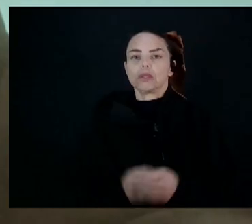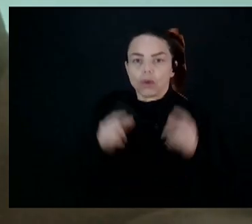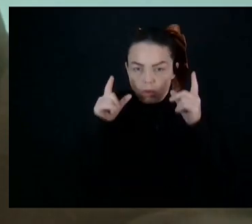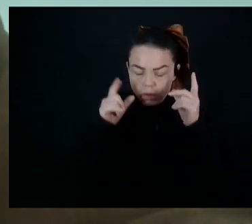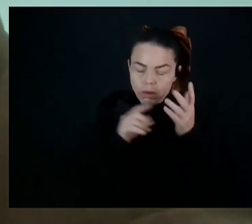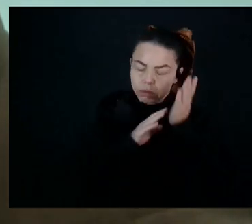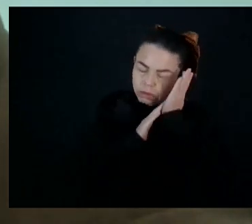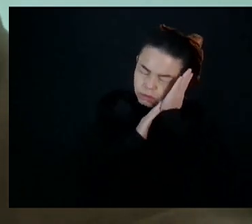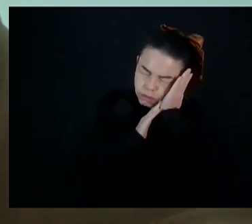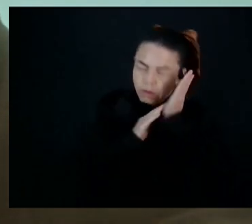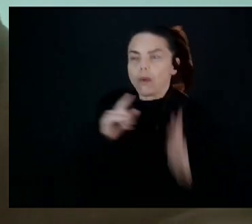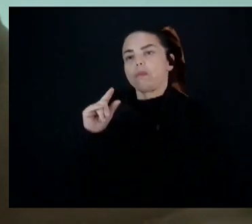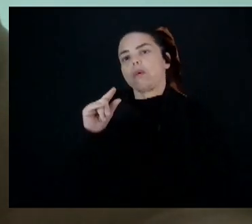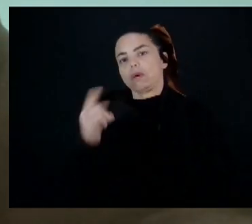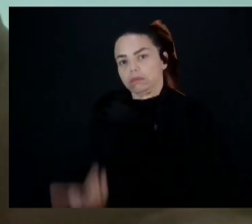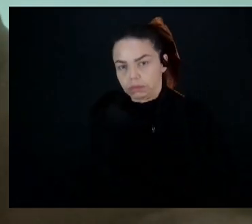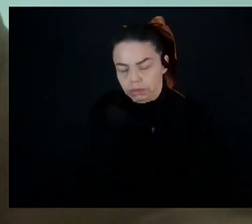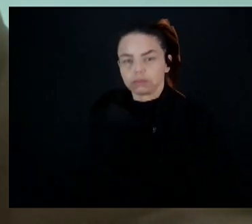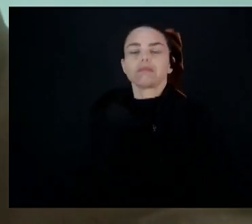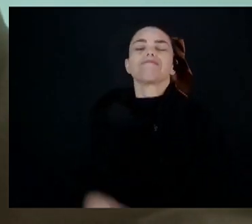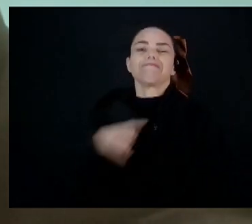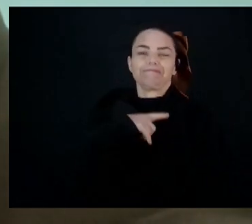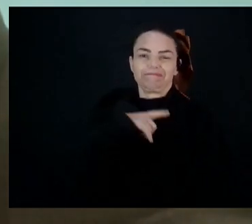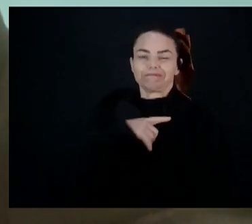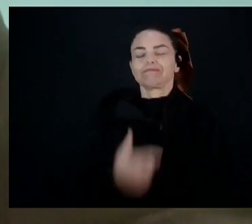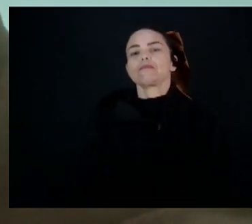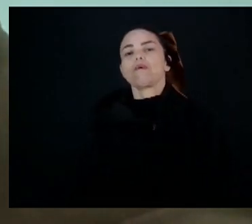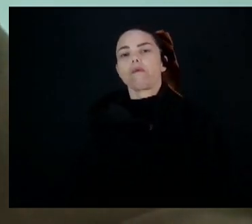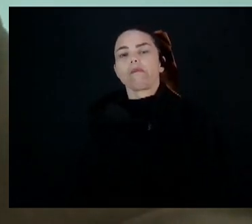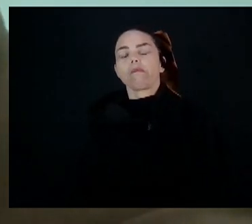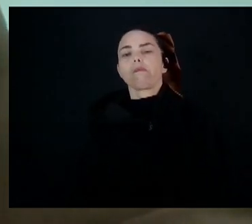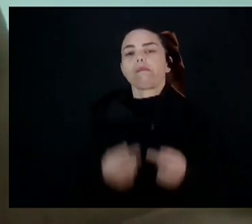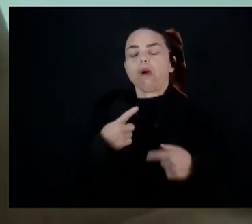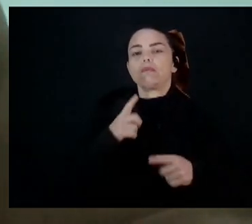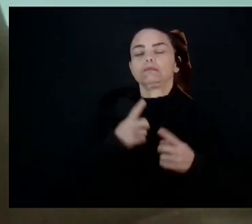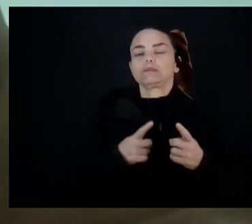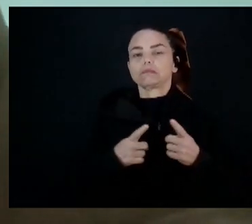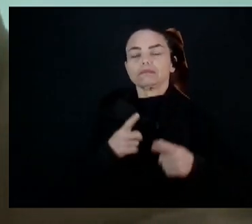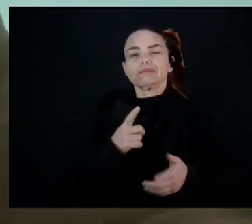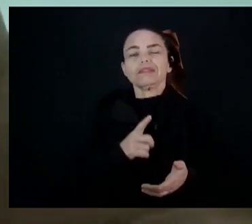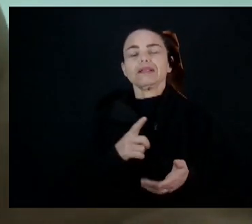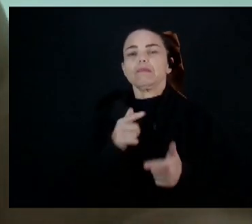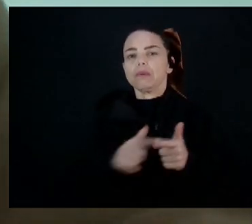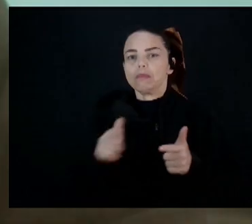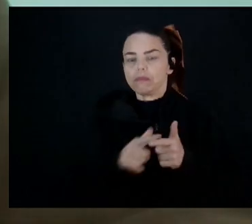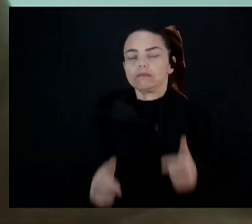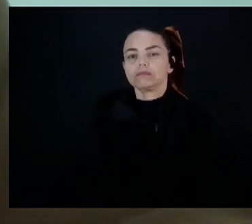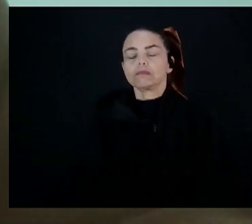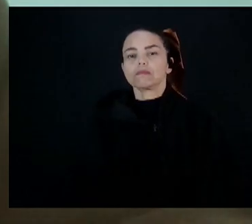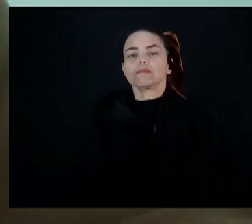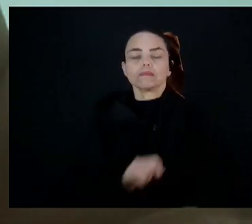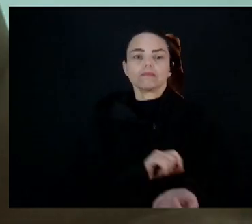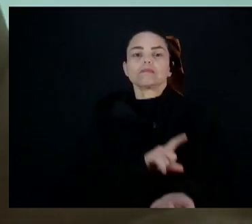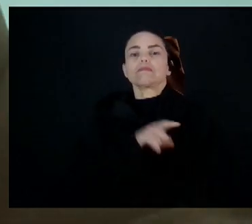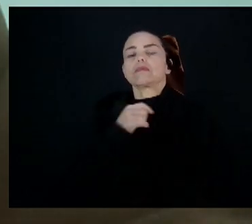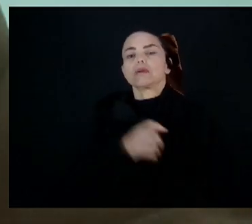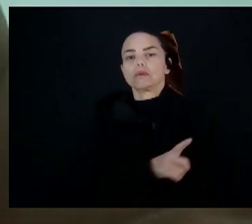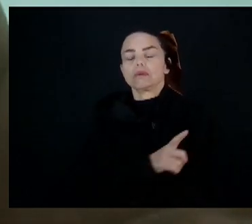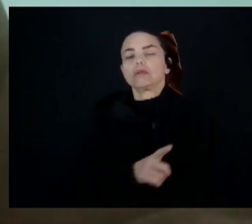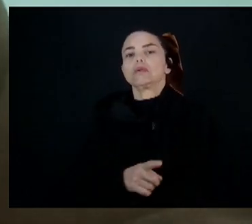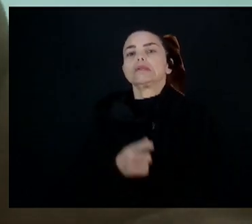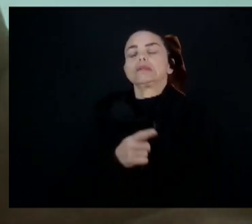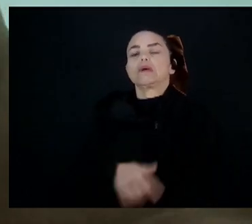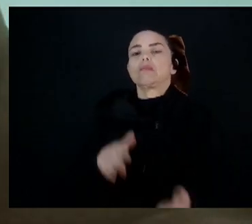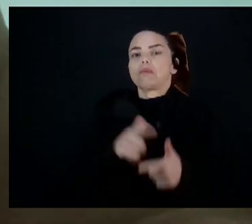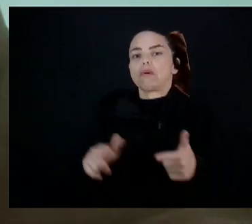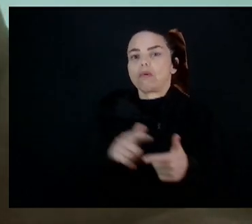seja, eu vou ficar com algo que a gente chama de distúrbio metabólico. O meu açúcar vai ficar mais aumentado porque a minha insulina está dando muito menos